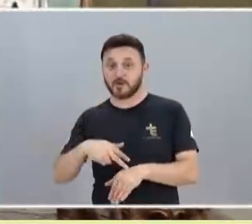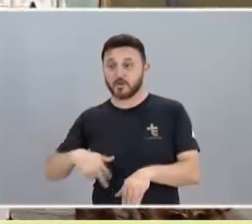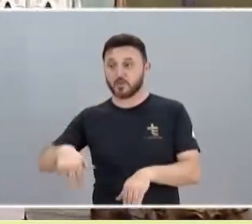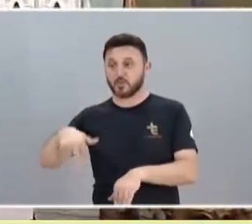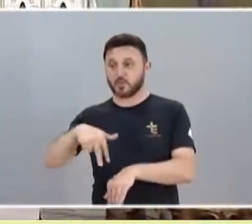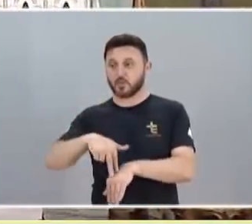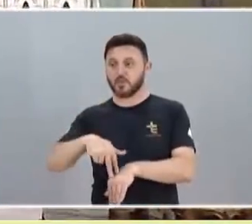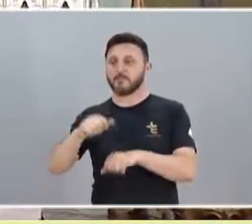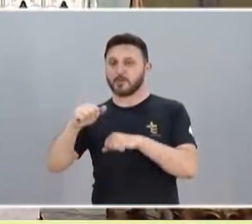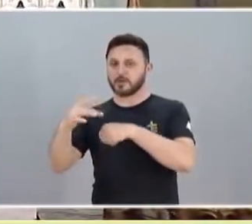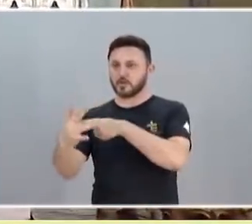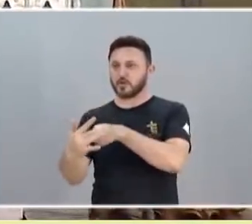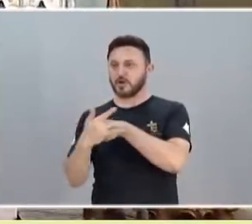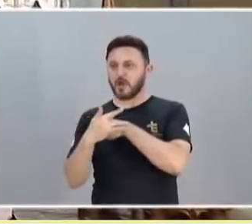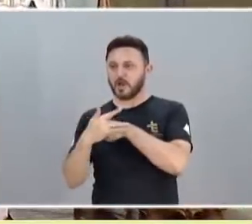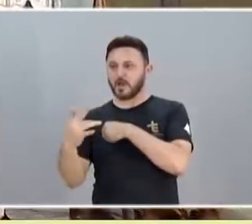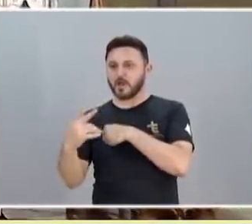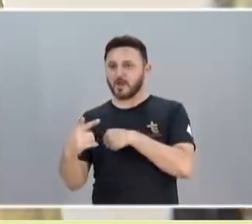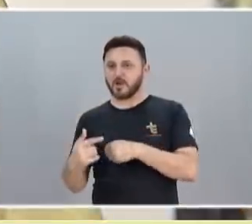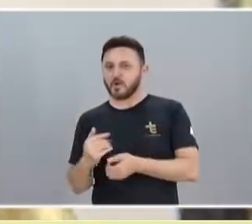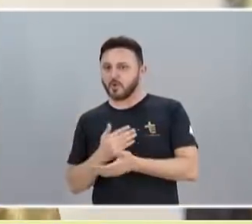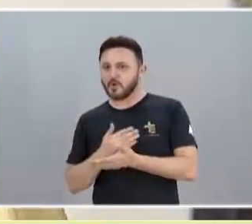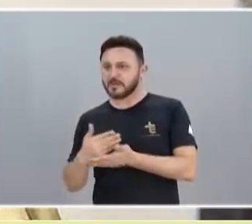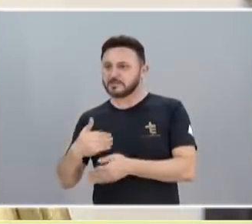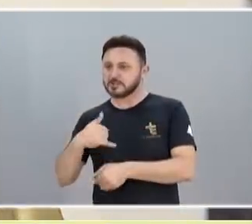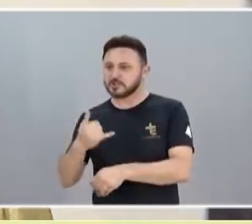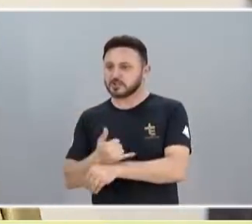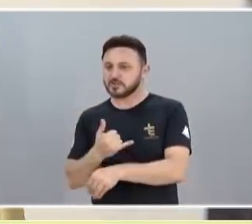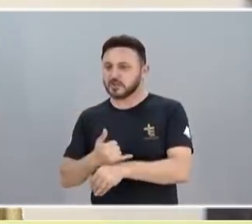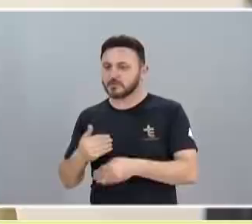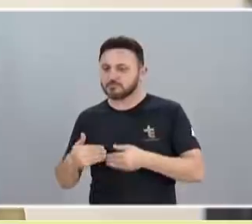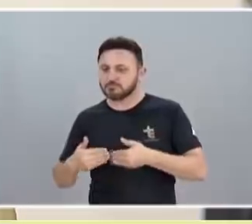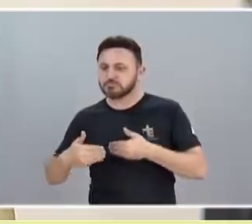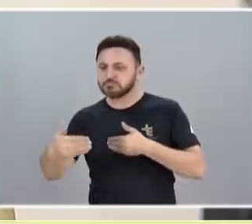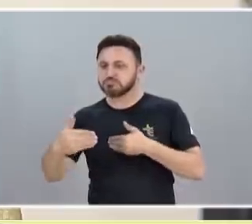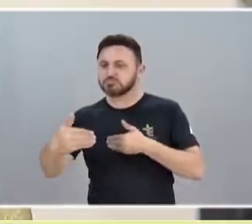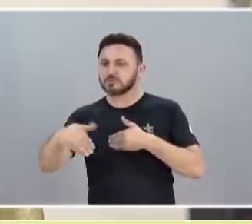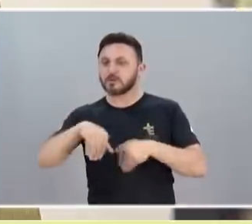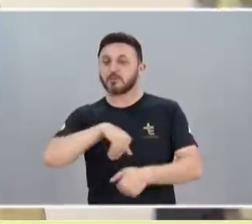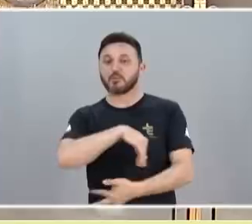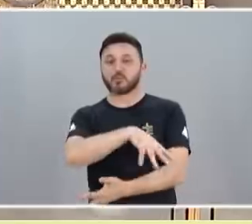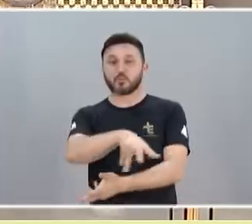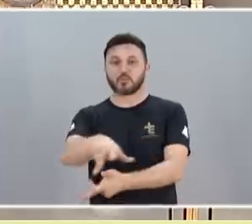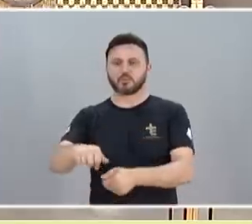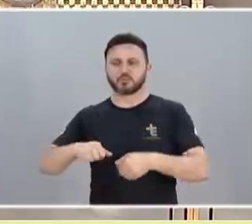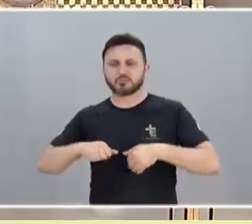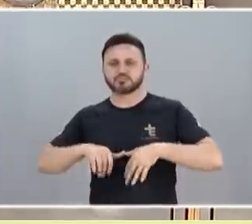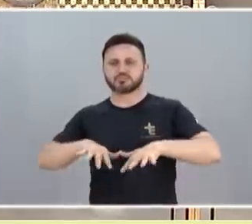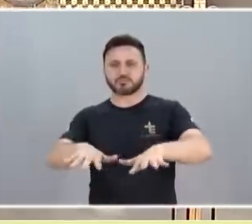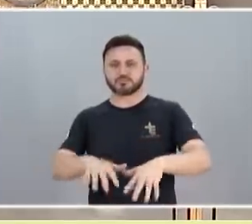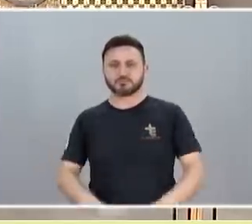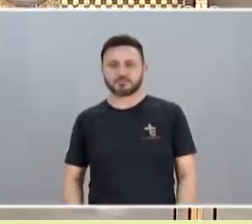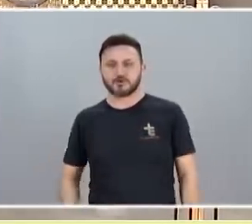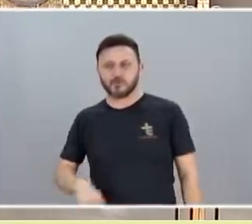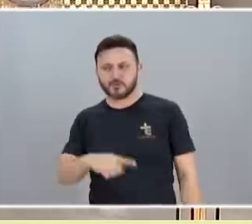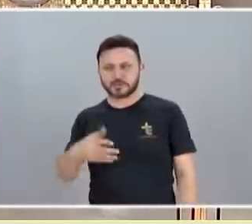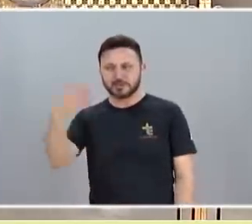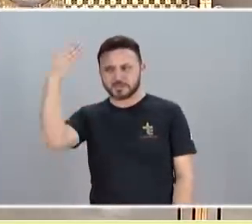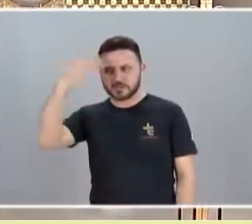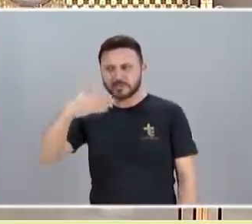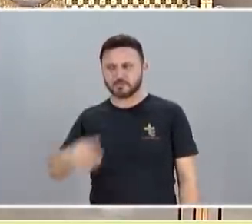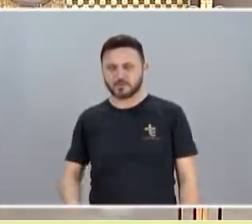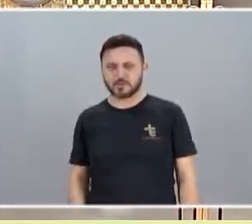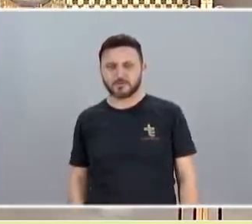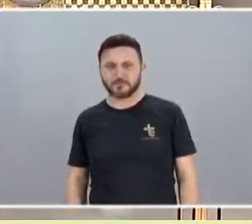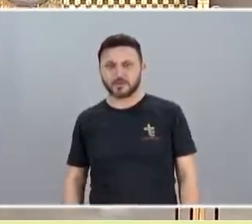mim. Tire todas as suas dúvidas, você vai ser testemunha. Ele deve ter olhado para Pedro e falado, tá bom